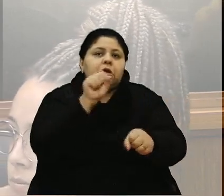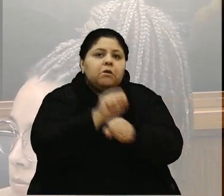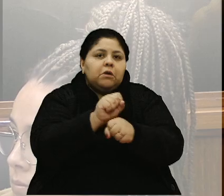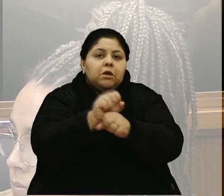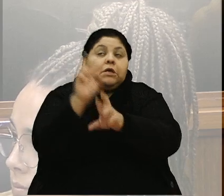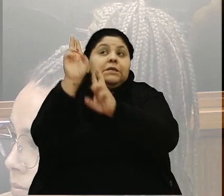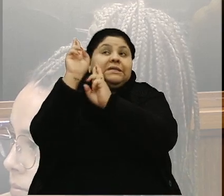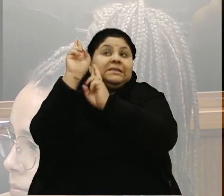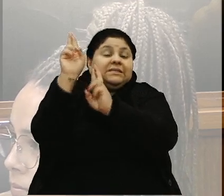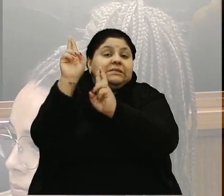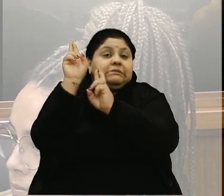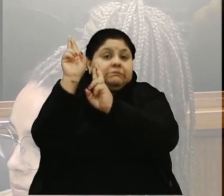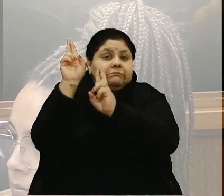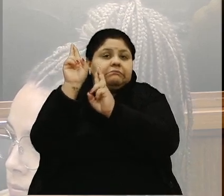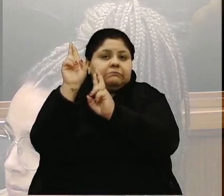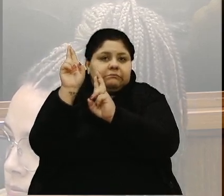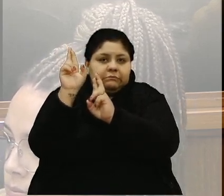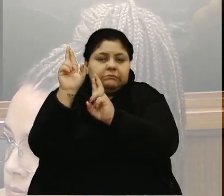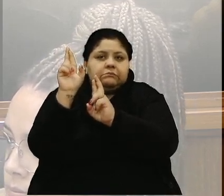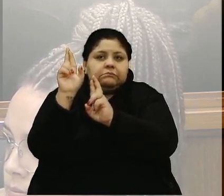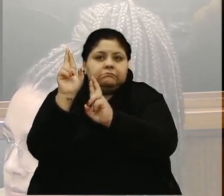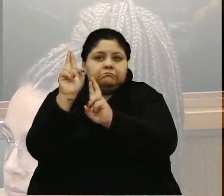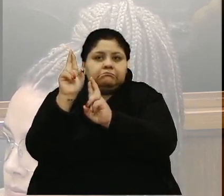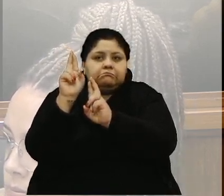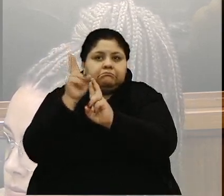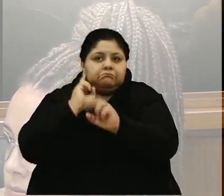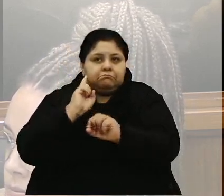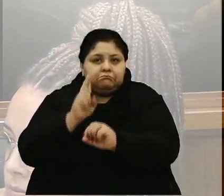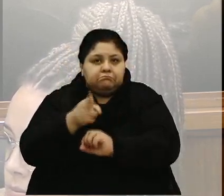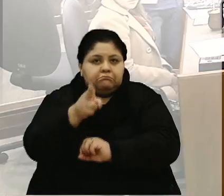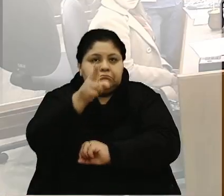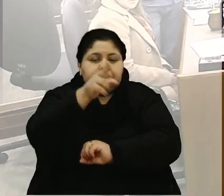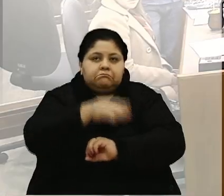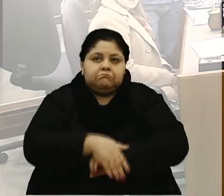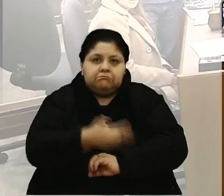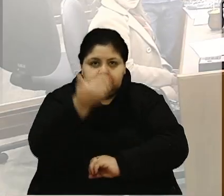Esperança e vamos em frente. Obrigado. Nesse momento.